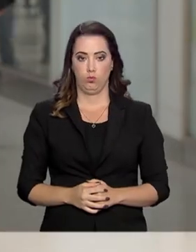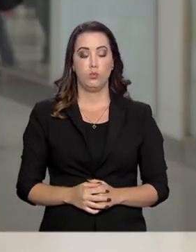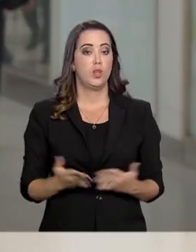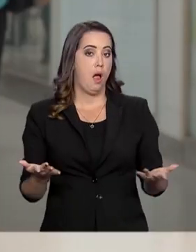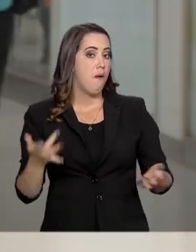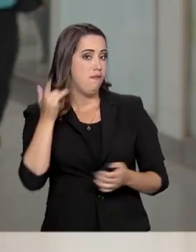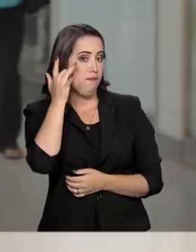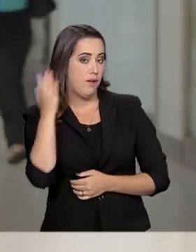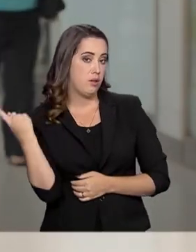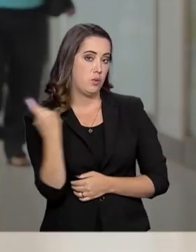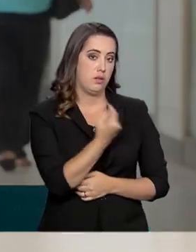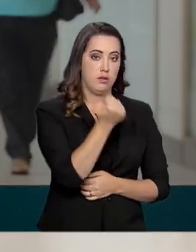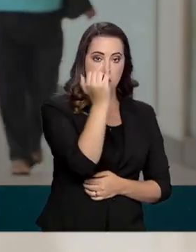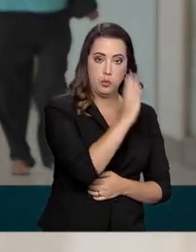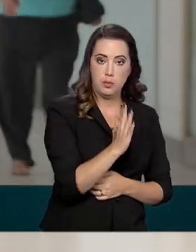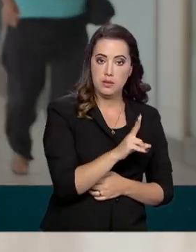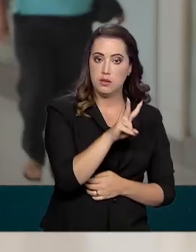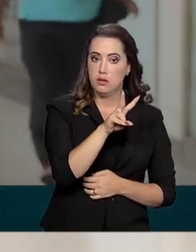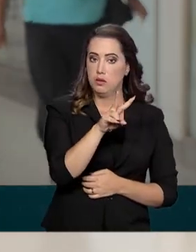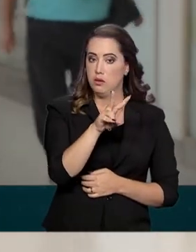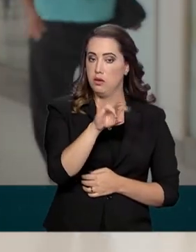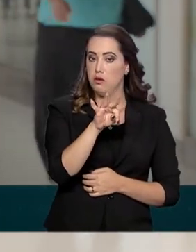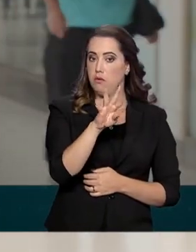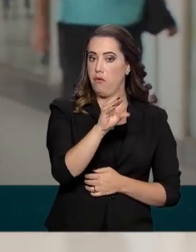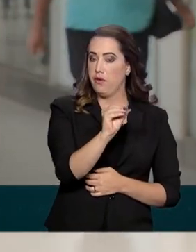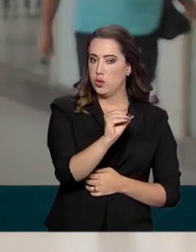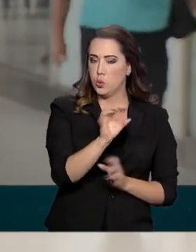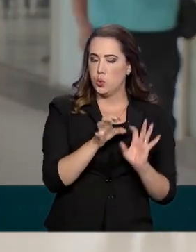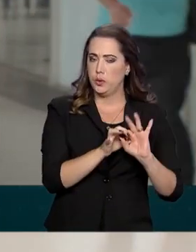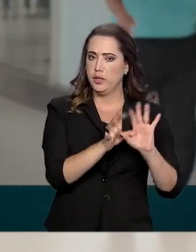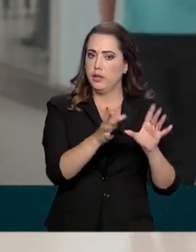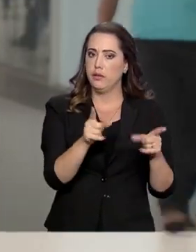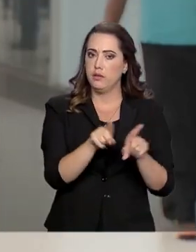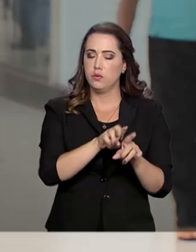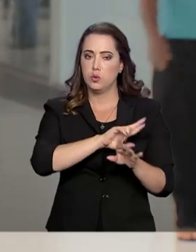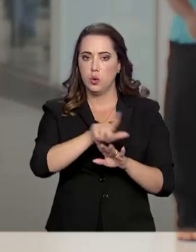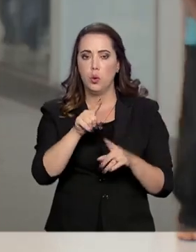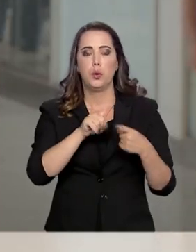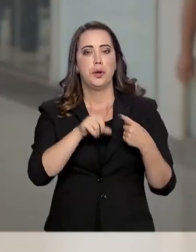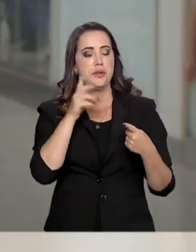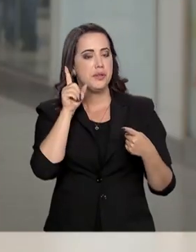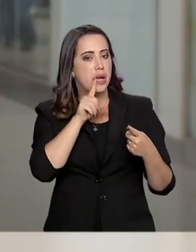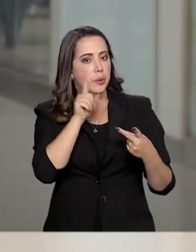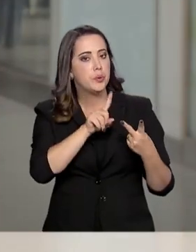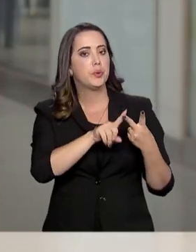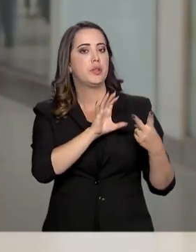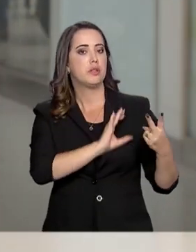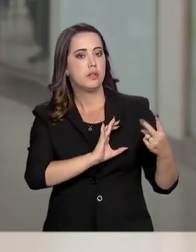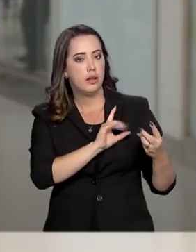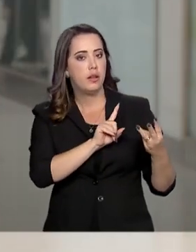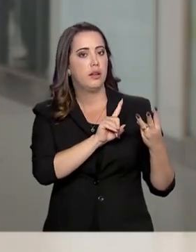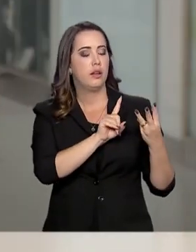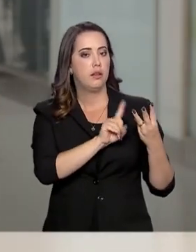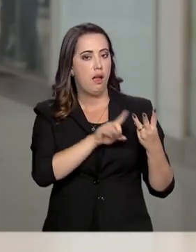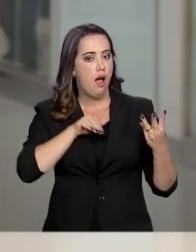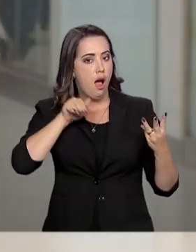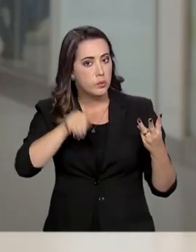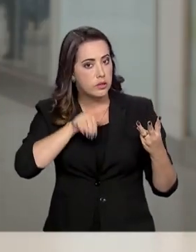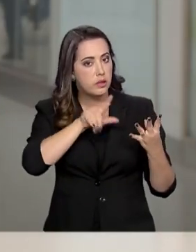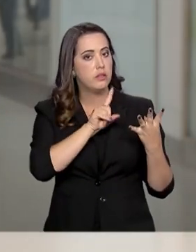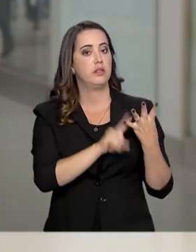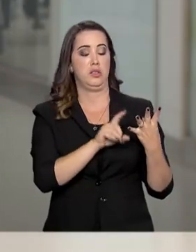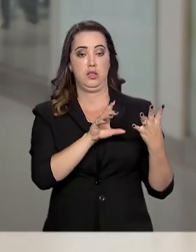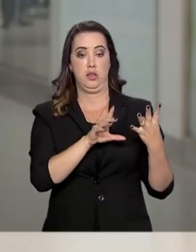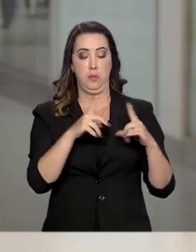facilitação de vistos para turistas dos Estados Unidos, Canadá, Austrália e Japão, além de aumentar o fluxo de visitantes